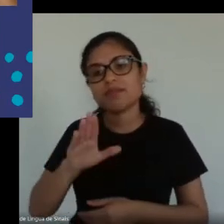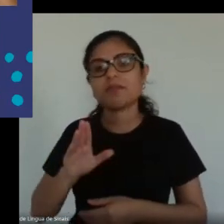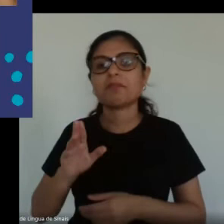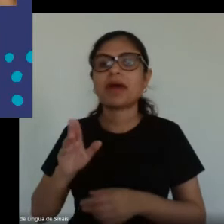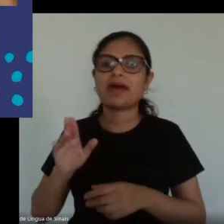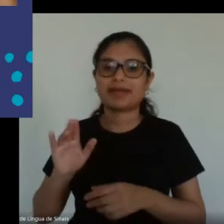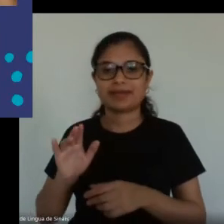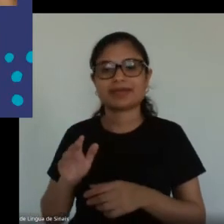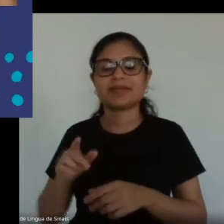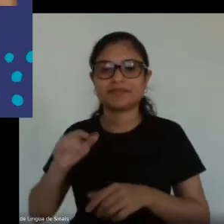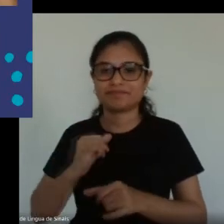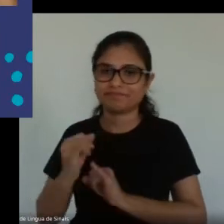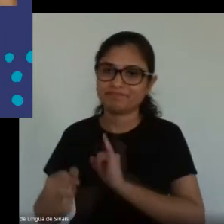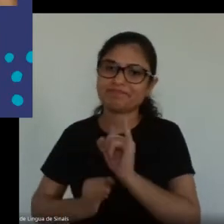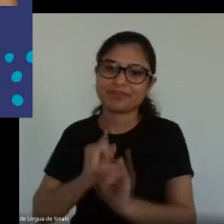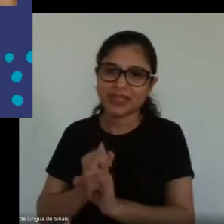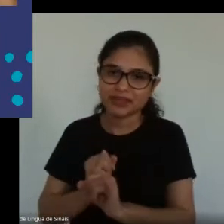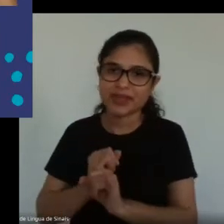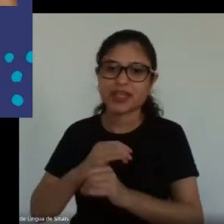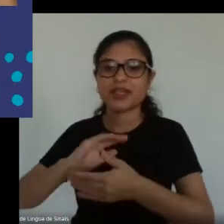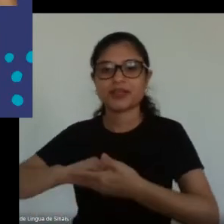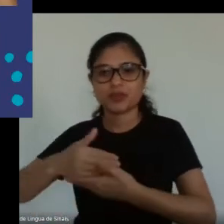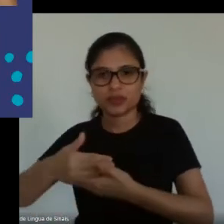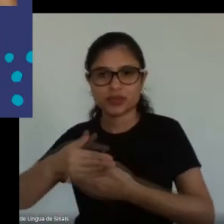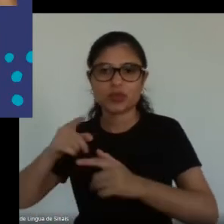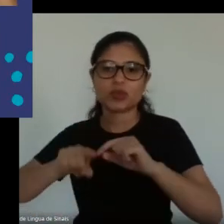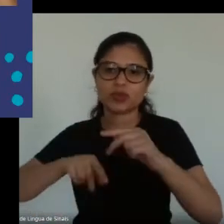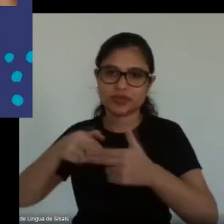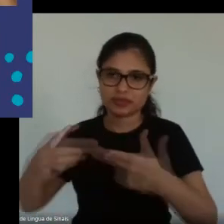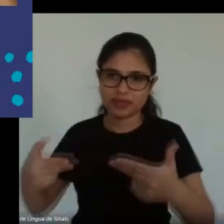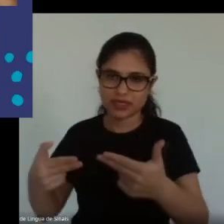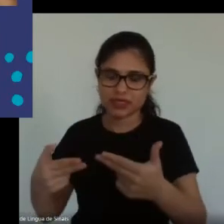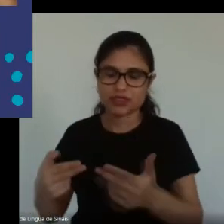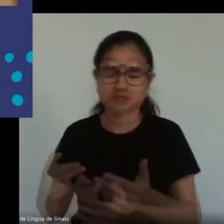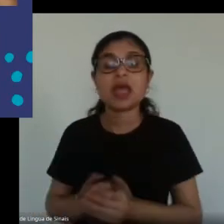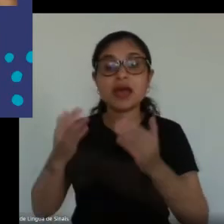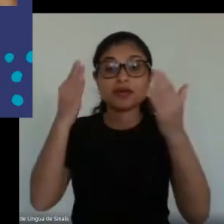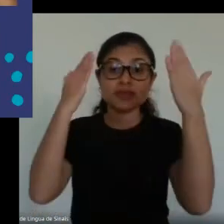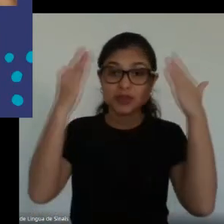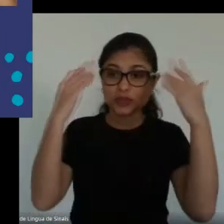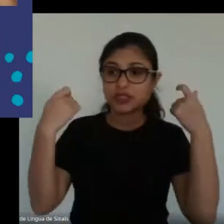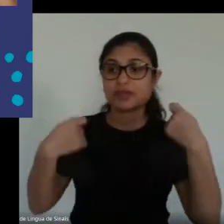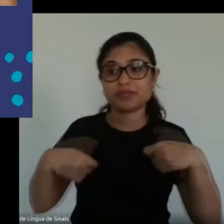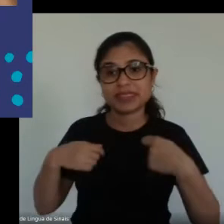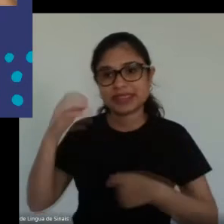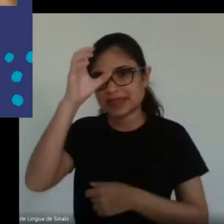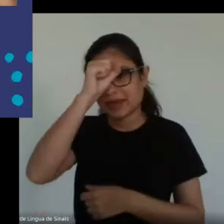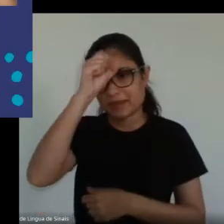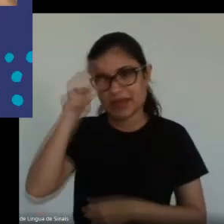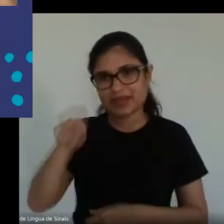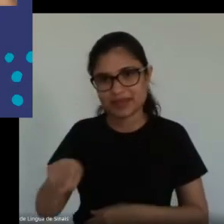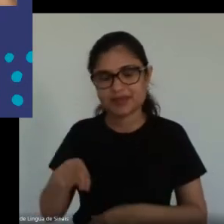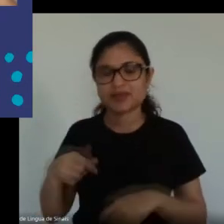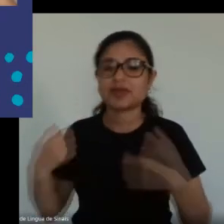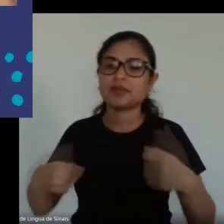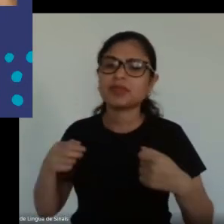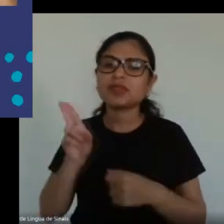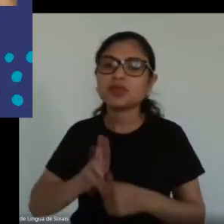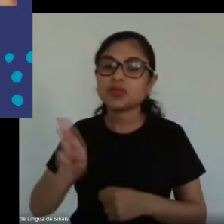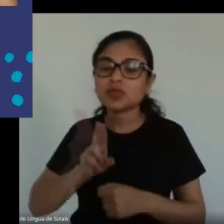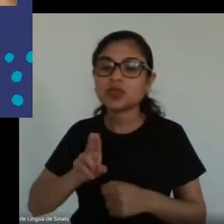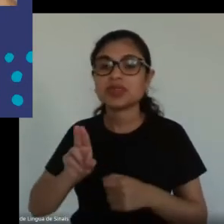ferramentas virtuais, né? E a psicologia vai ter que aprender a lidar com isso. Nós vamos ter que descolar ferramentas que